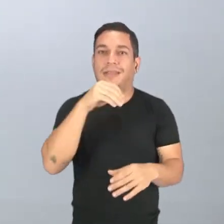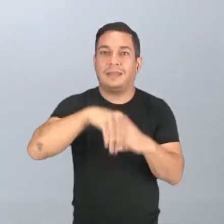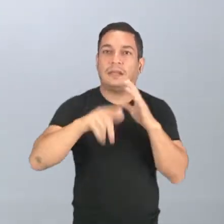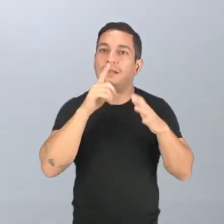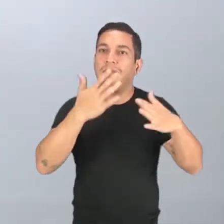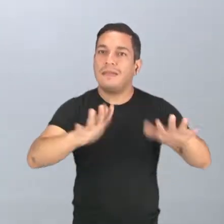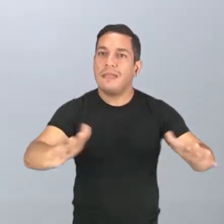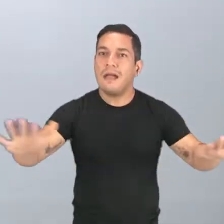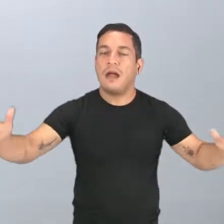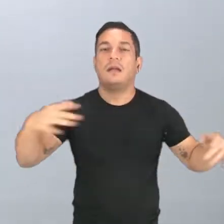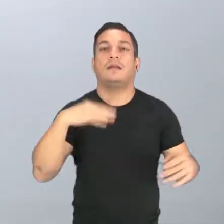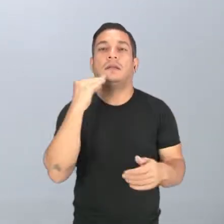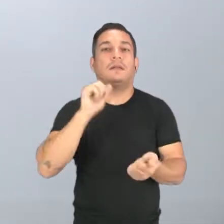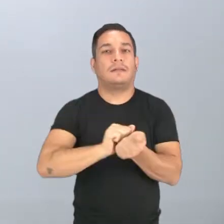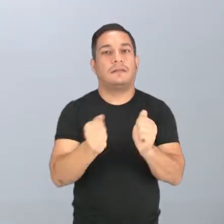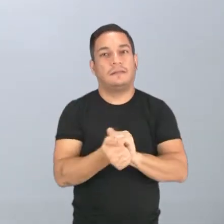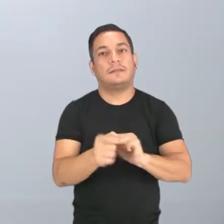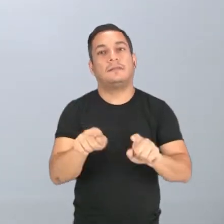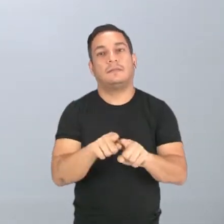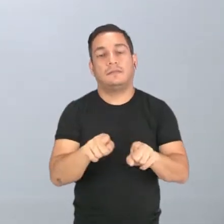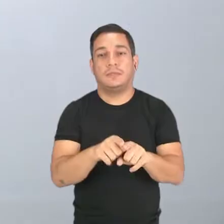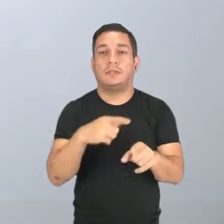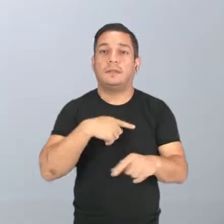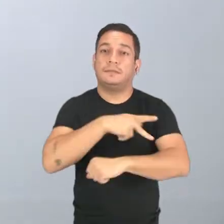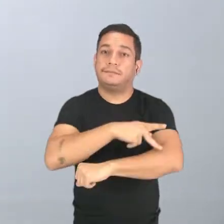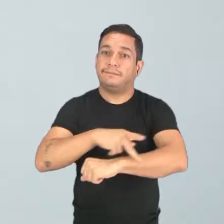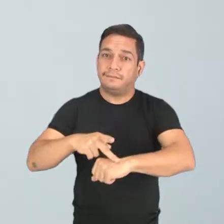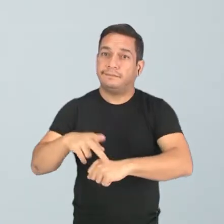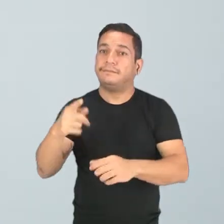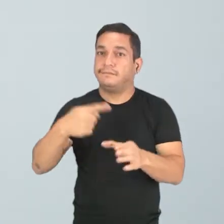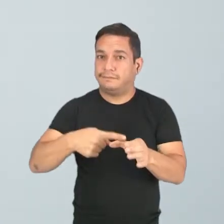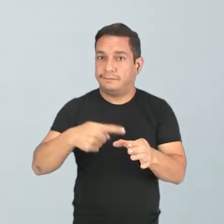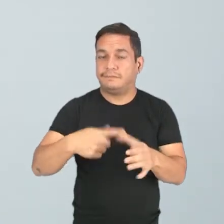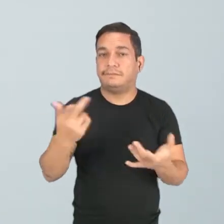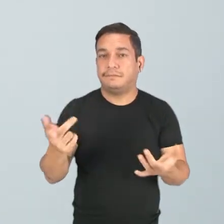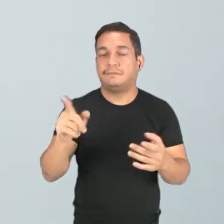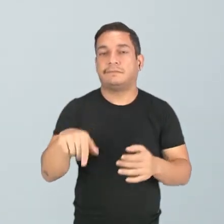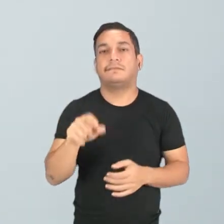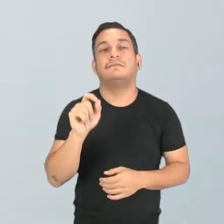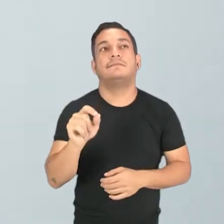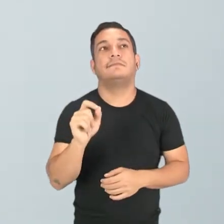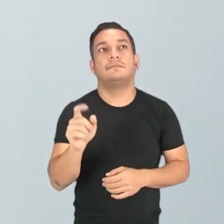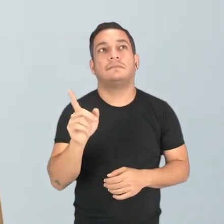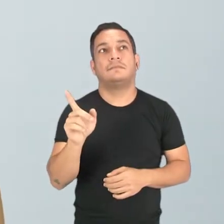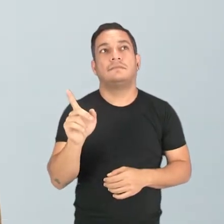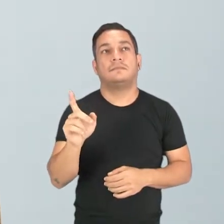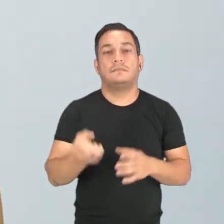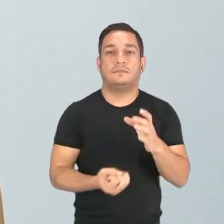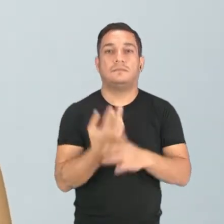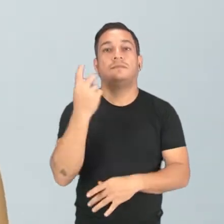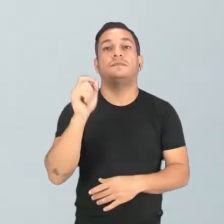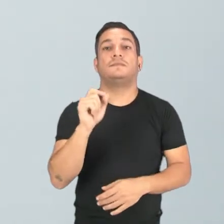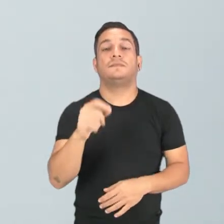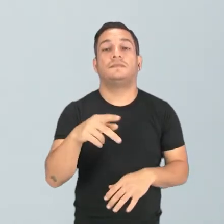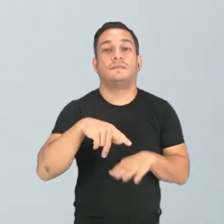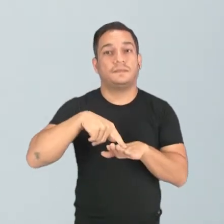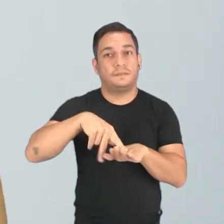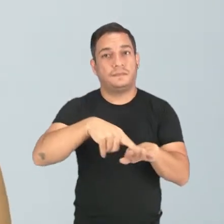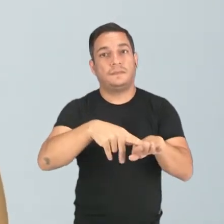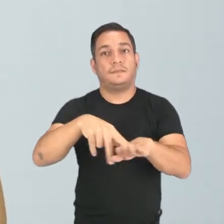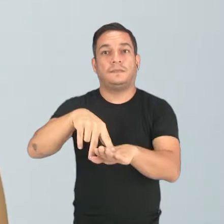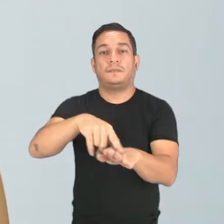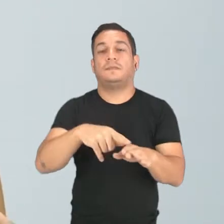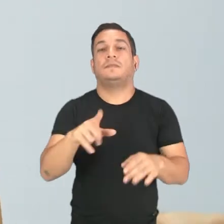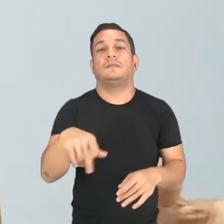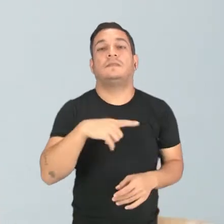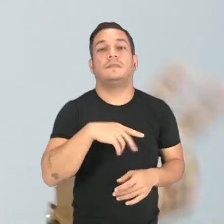que eles tentaram adaptar essa modalidade para a zona urbana, que já foi originado o skate, né,